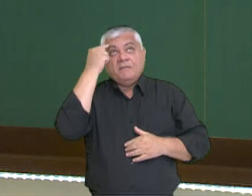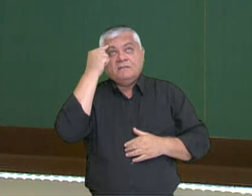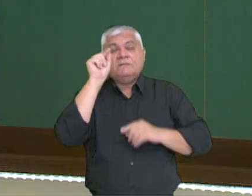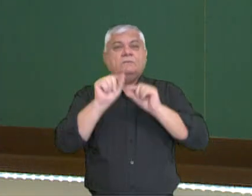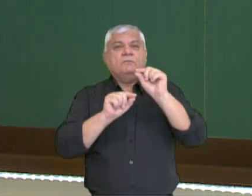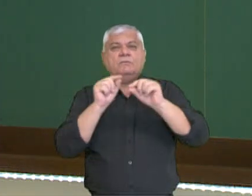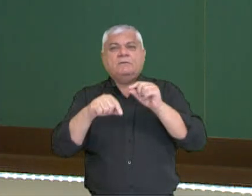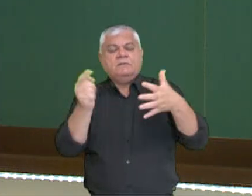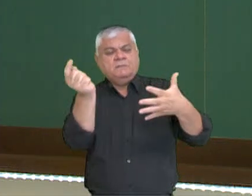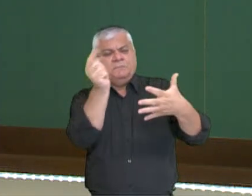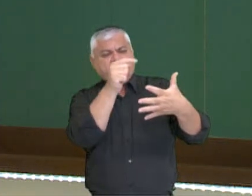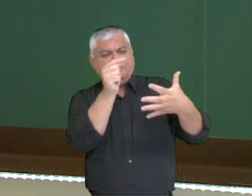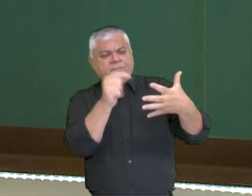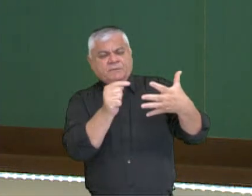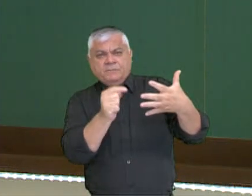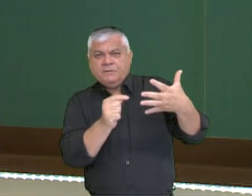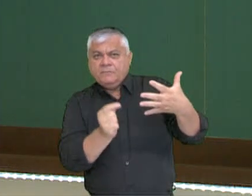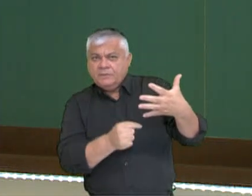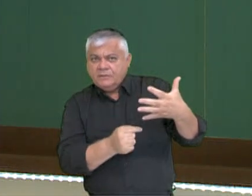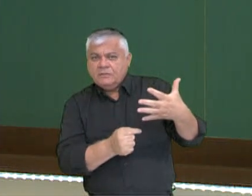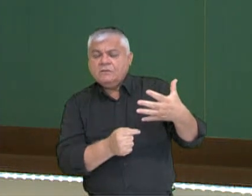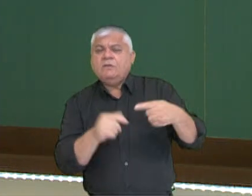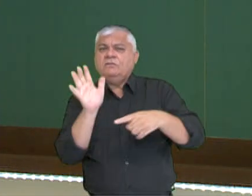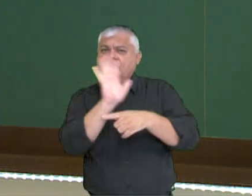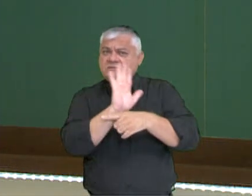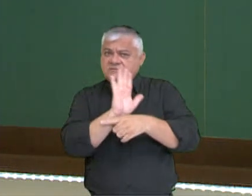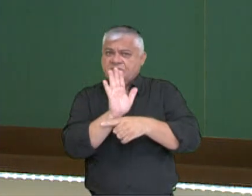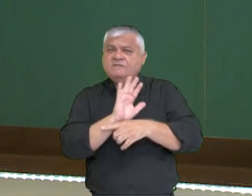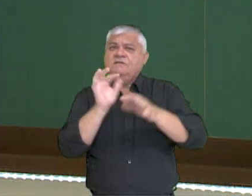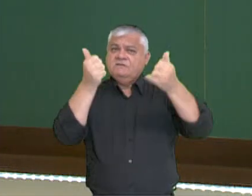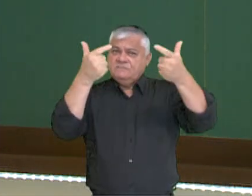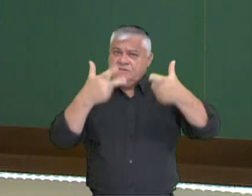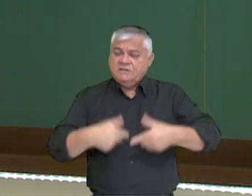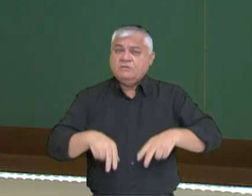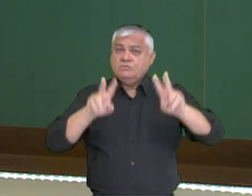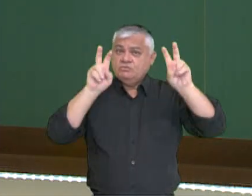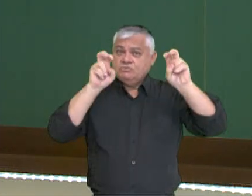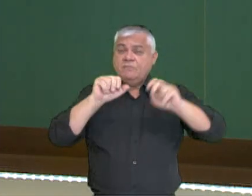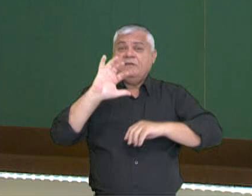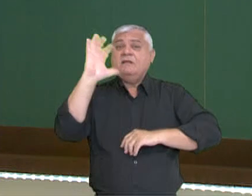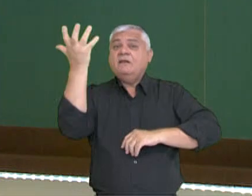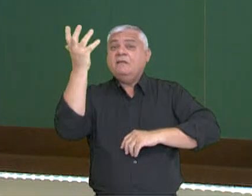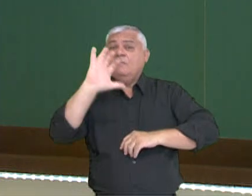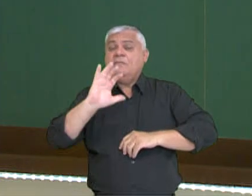em todos esses fatores, nesse vídeo falamos sobre os climas do